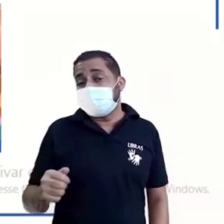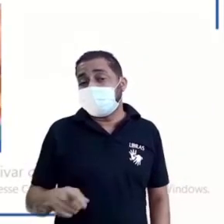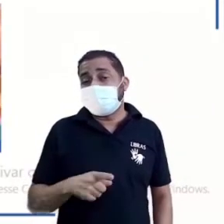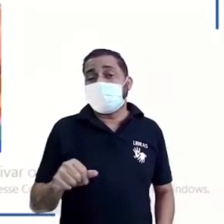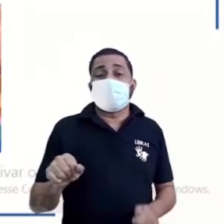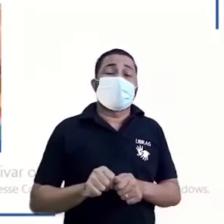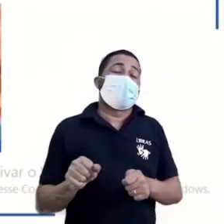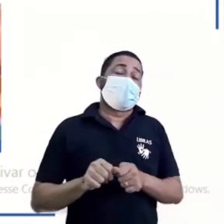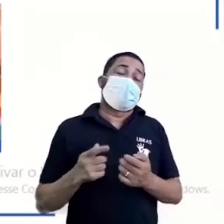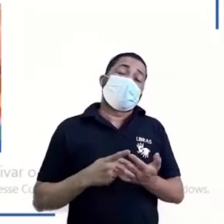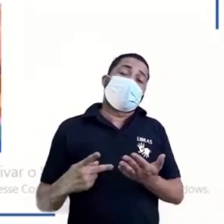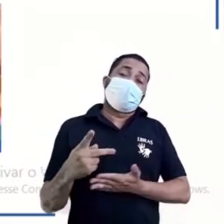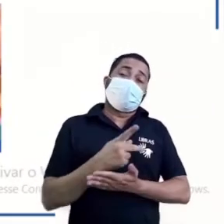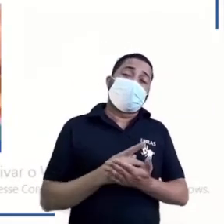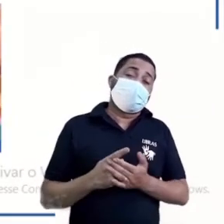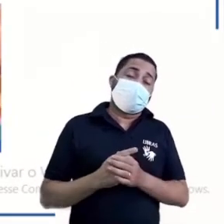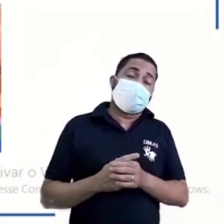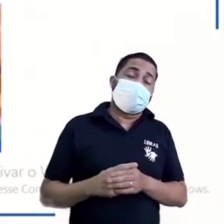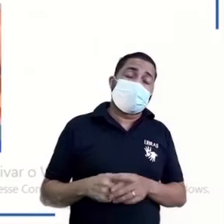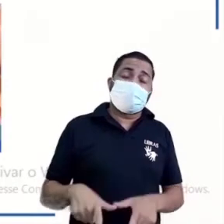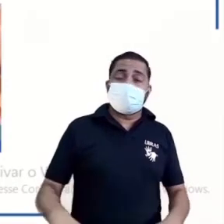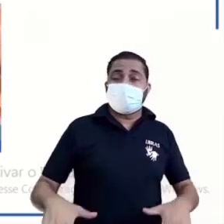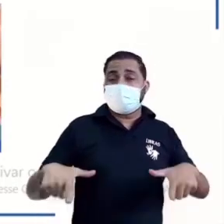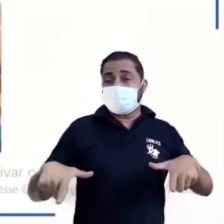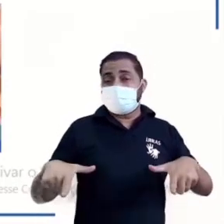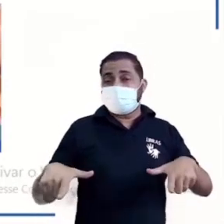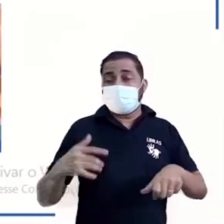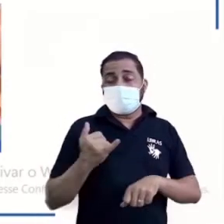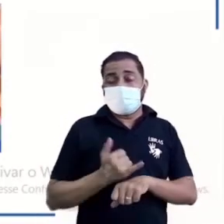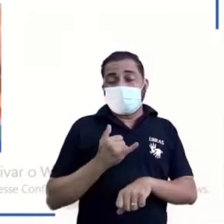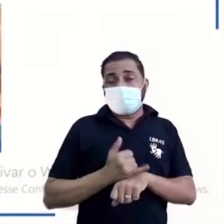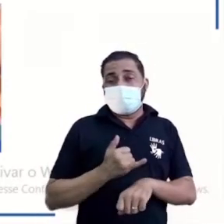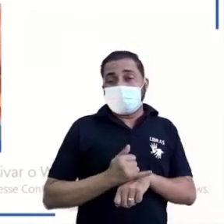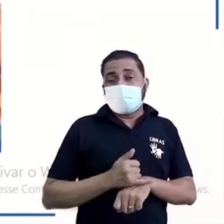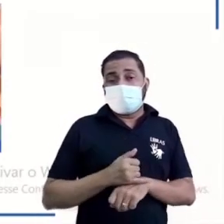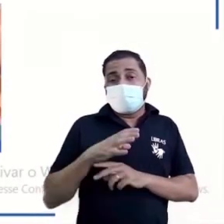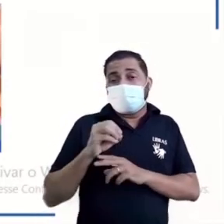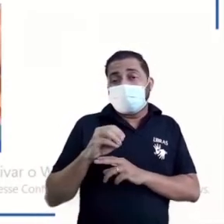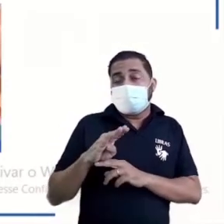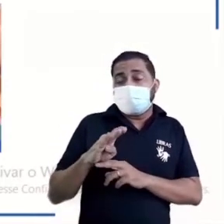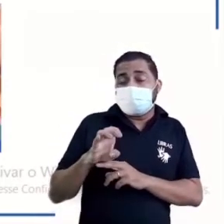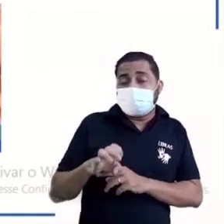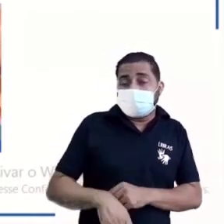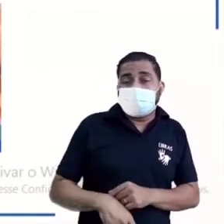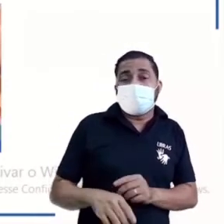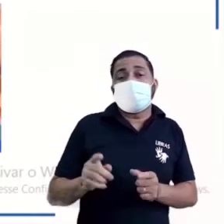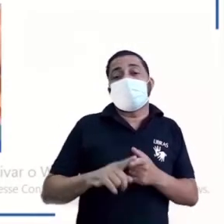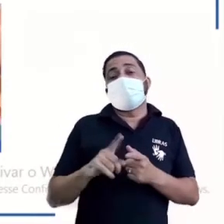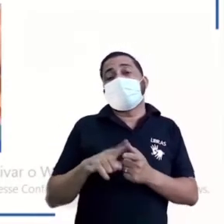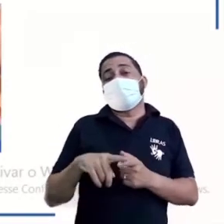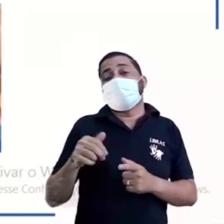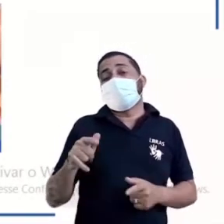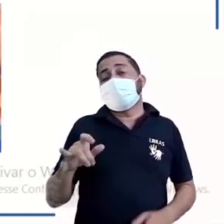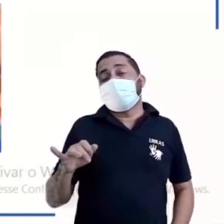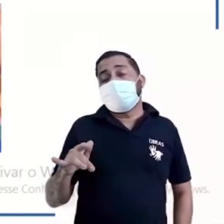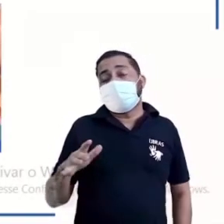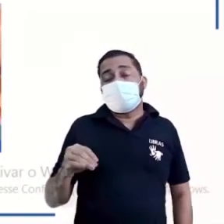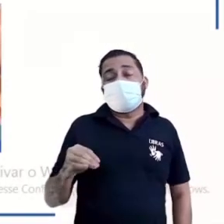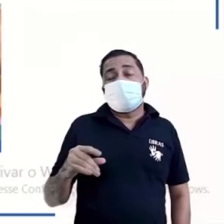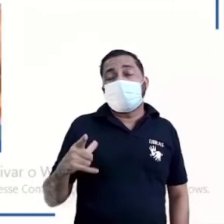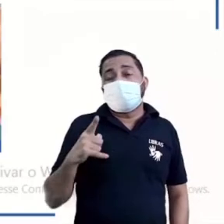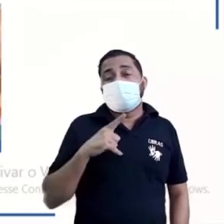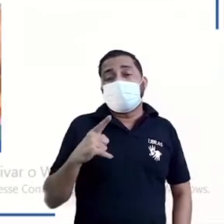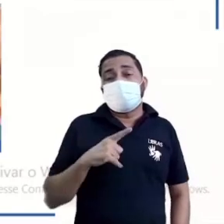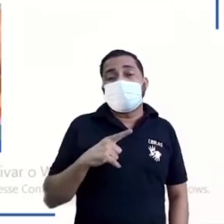faz o desenho em placas metálicas, né? De cobre ou de alumínio, né? E você tira cópias também através de